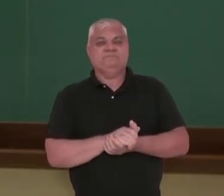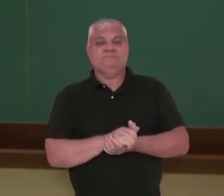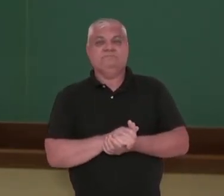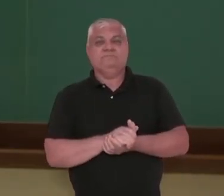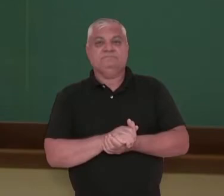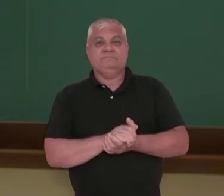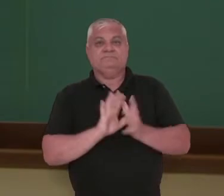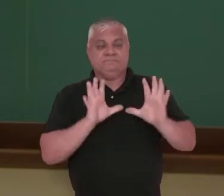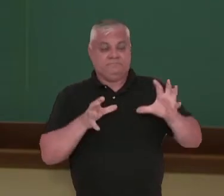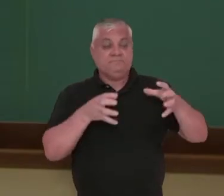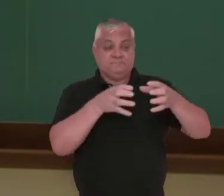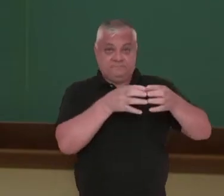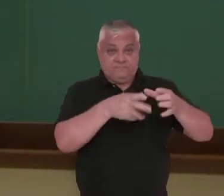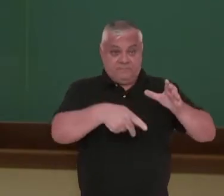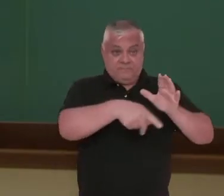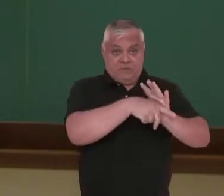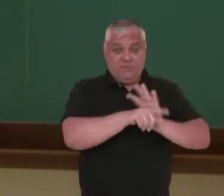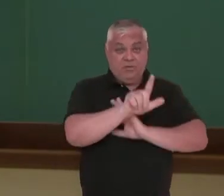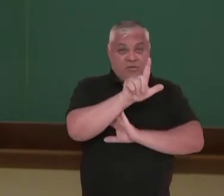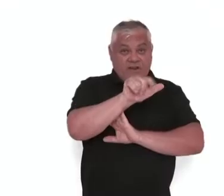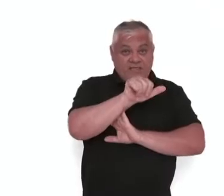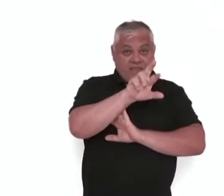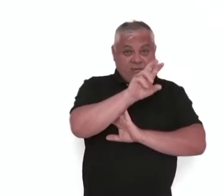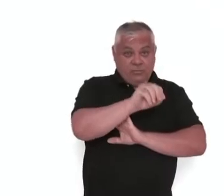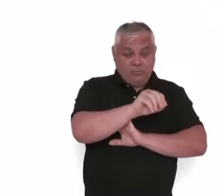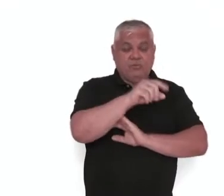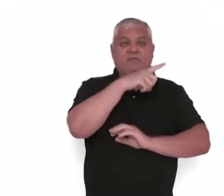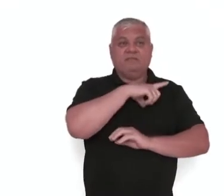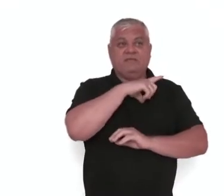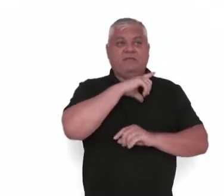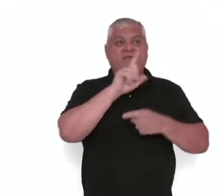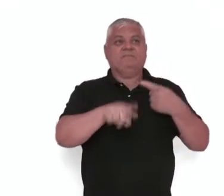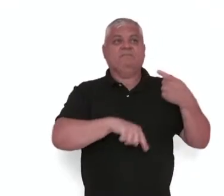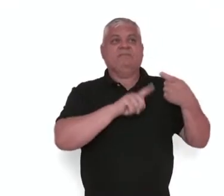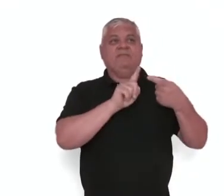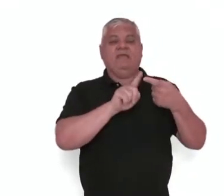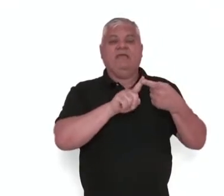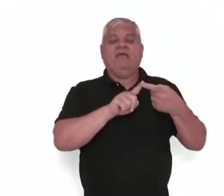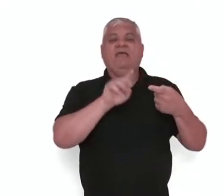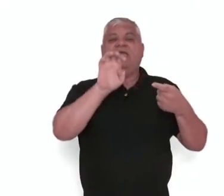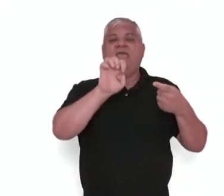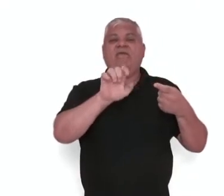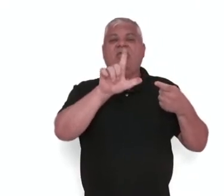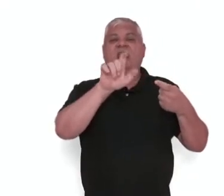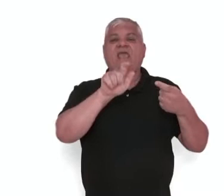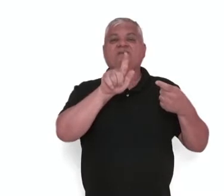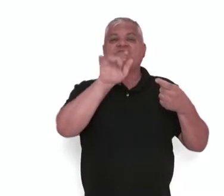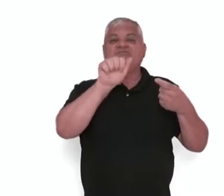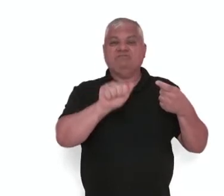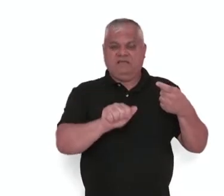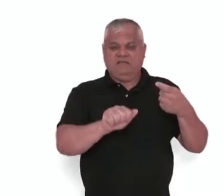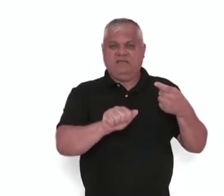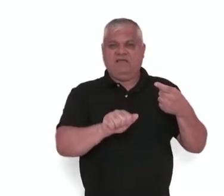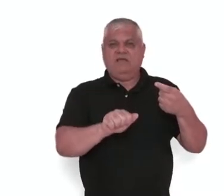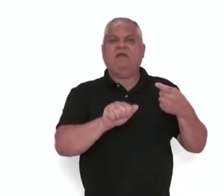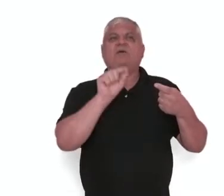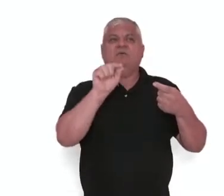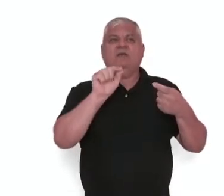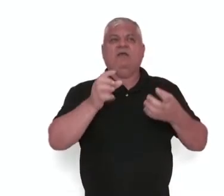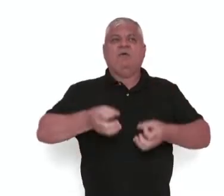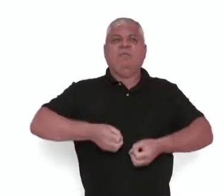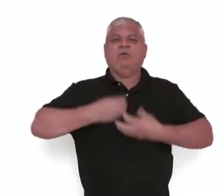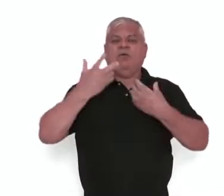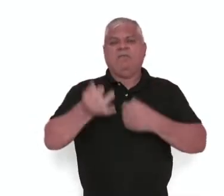Pertence a essa categoria, então, alguns grupos, a saber, uma elegia é um